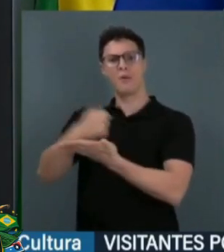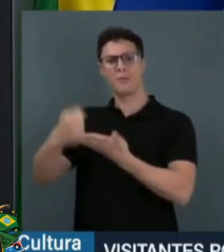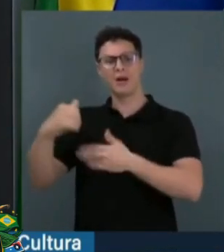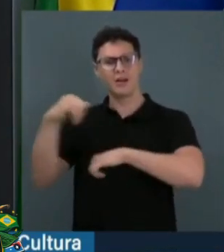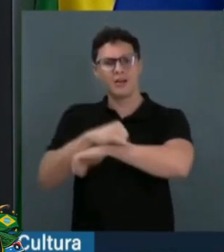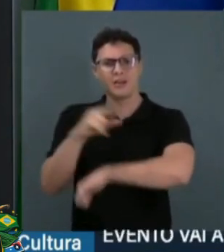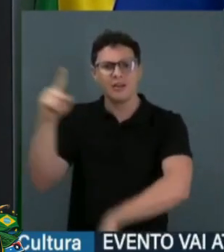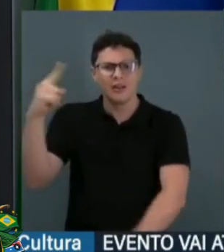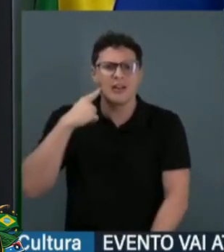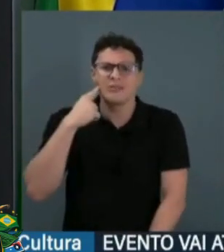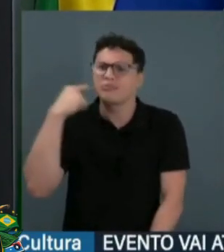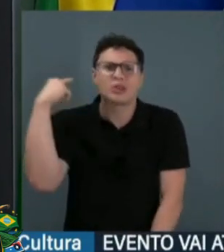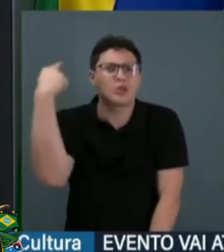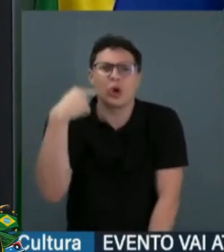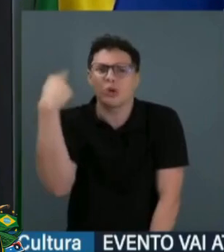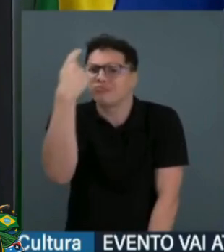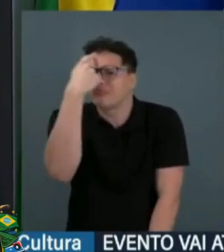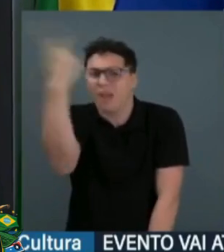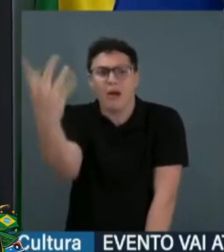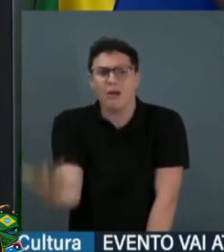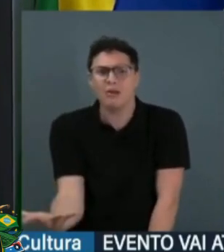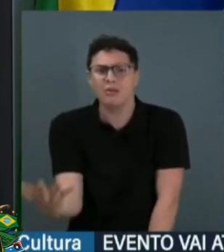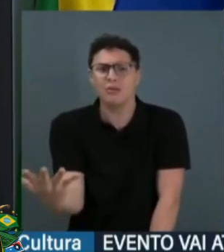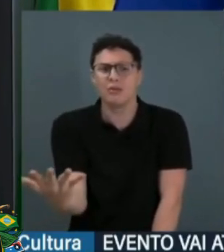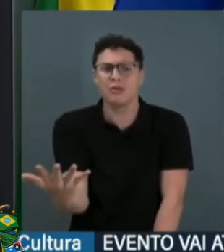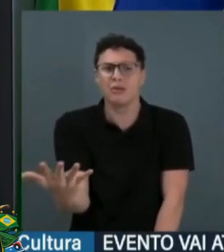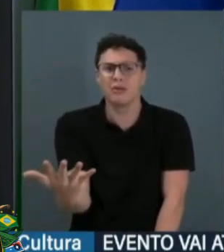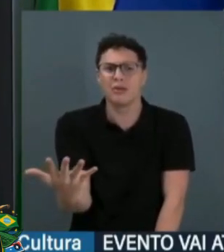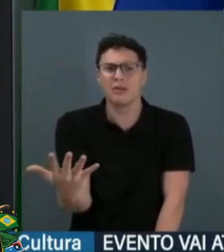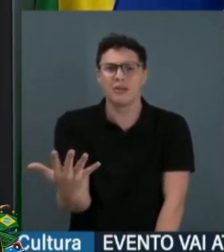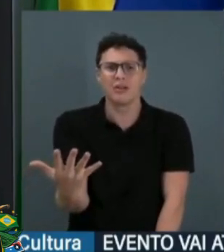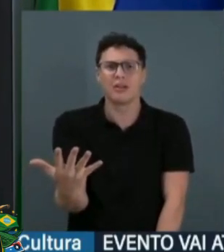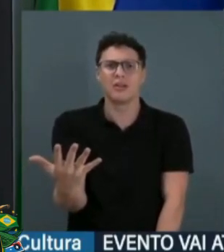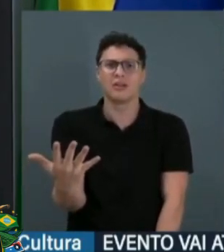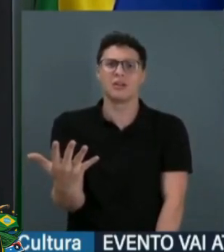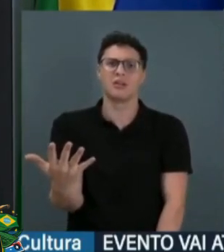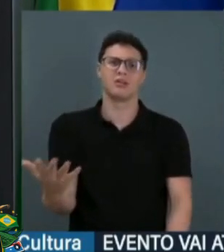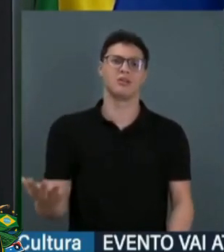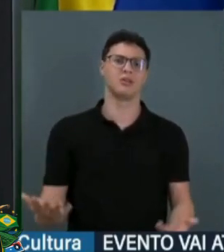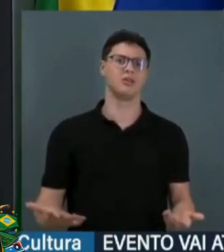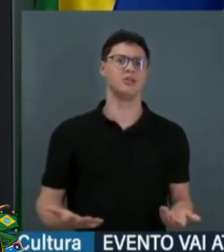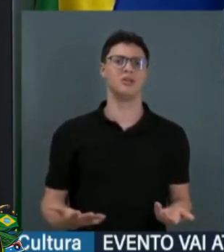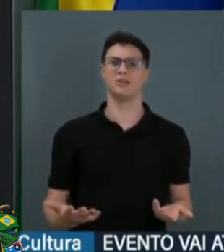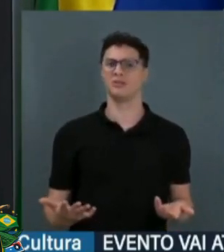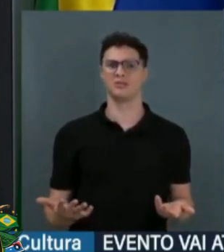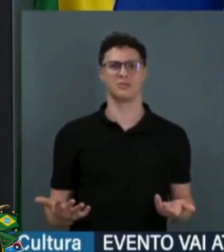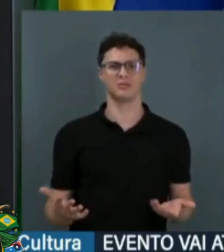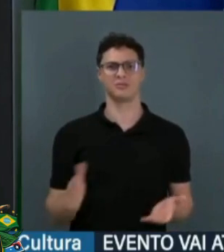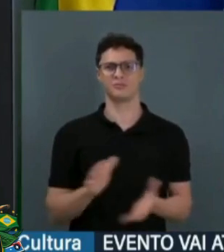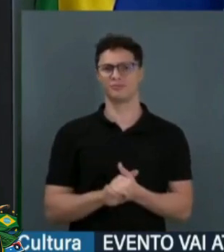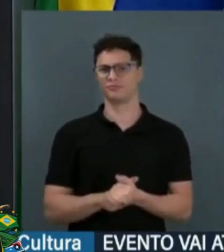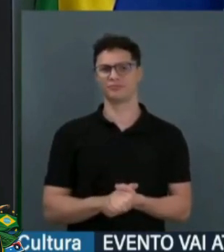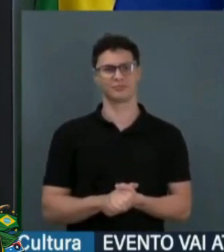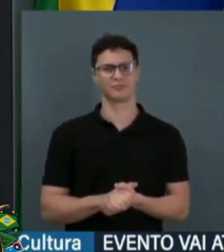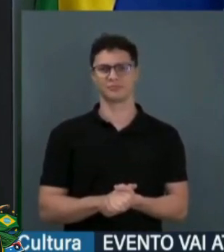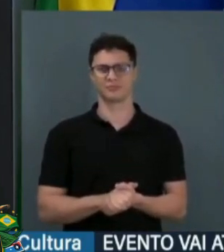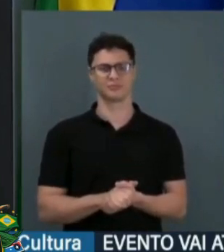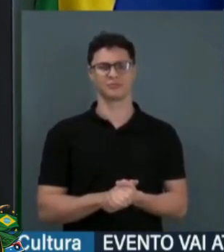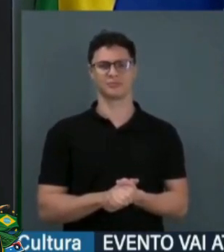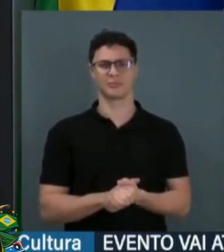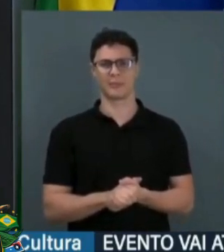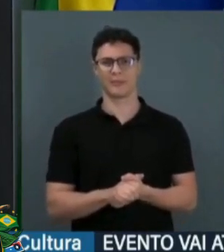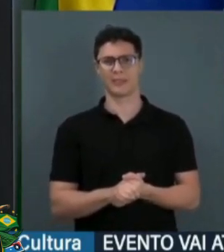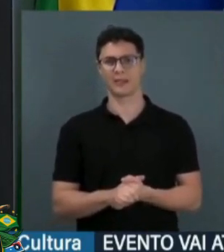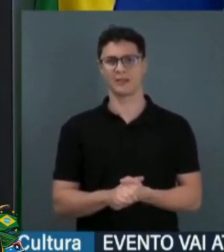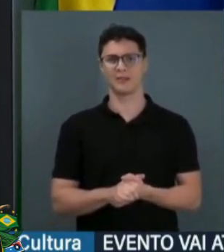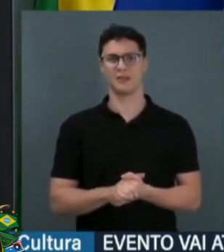é retardado? Na pandemia aprendemos a falar com o mundo inteiro dentro de casa, para não dizer no banheiro,